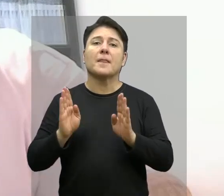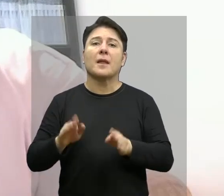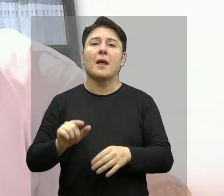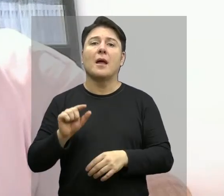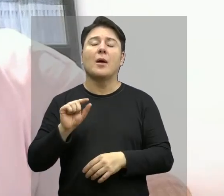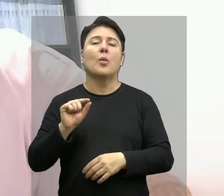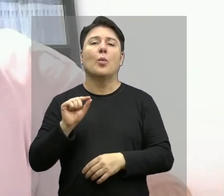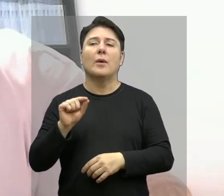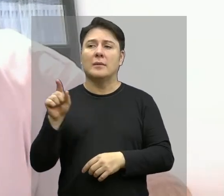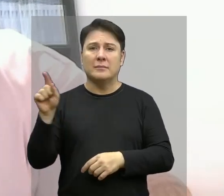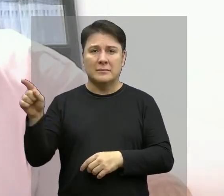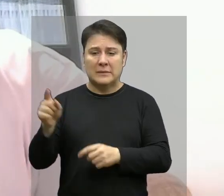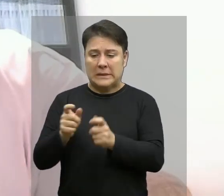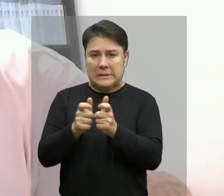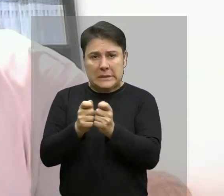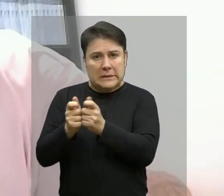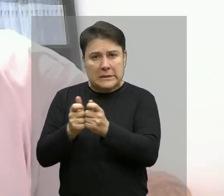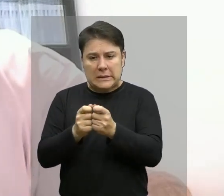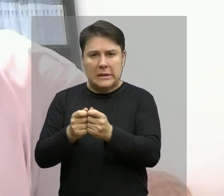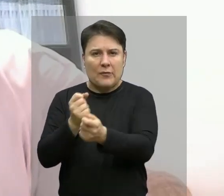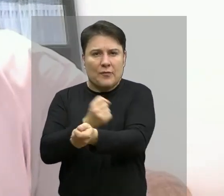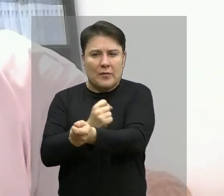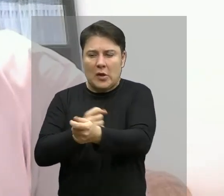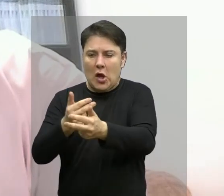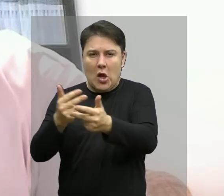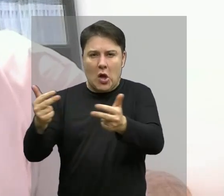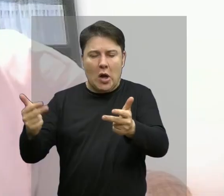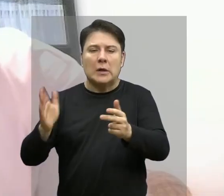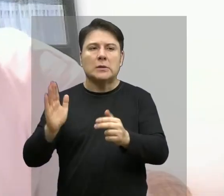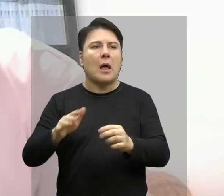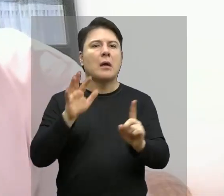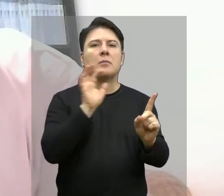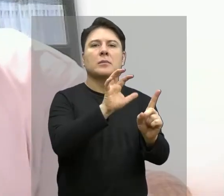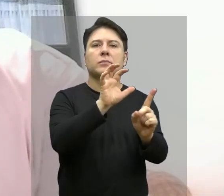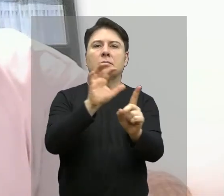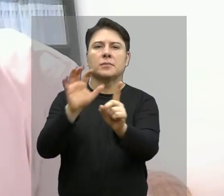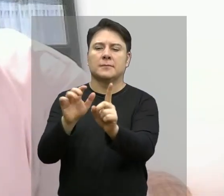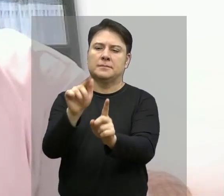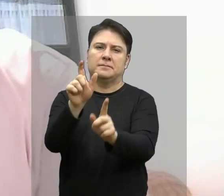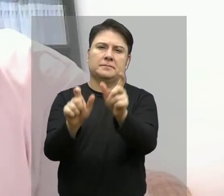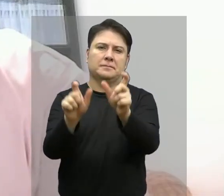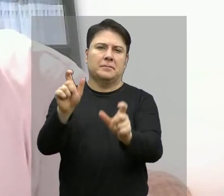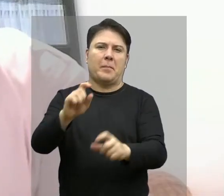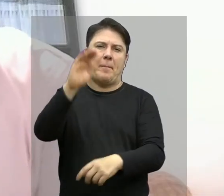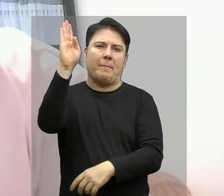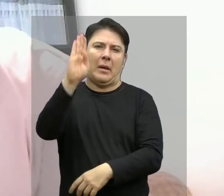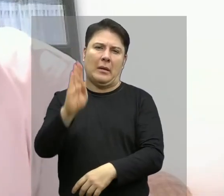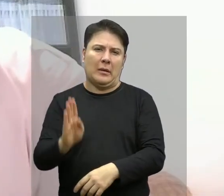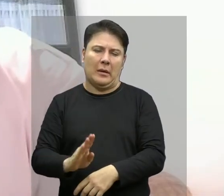acometendo realmente a todos os brasileiros, todas as idades,